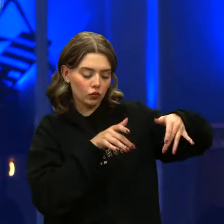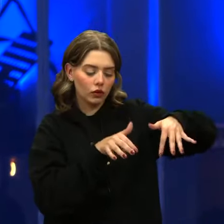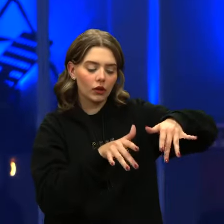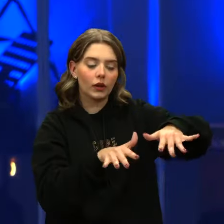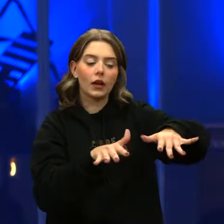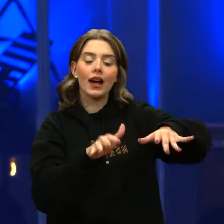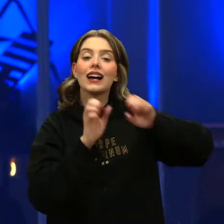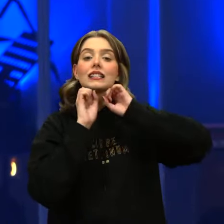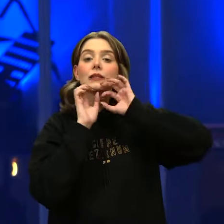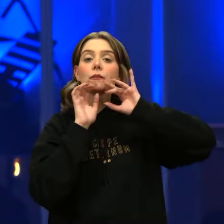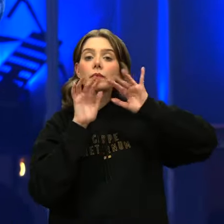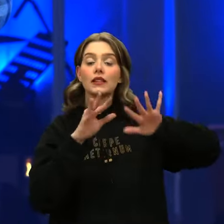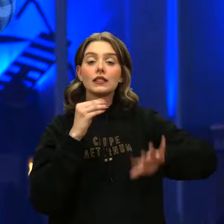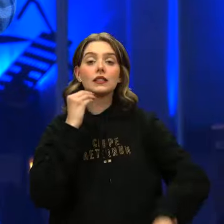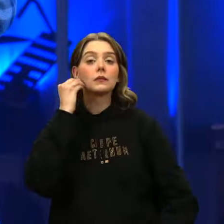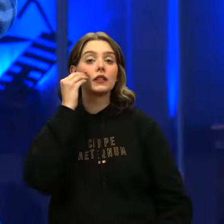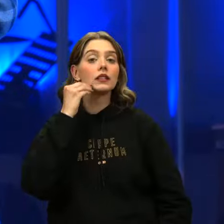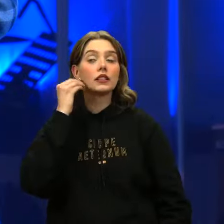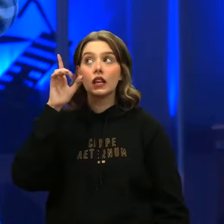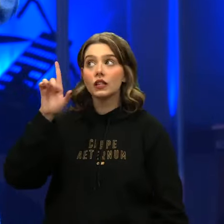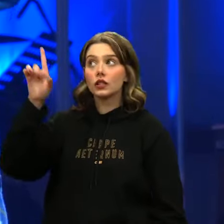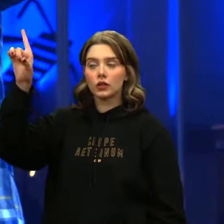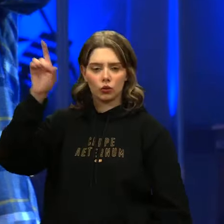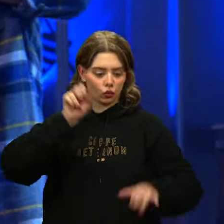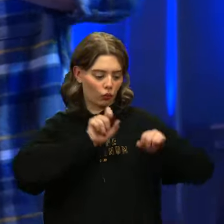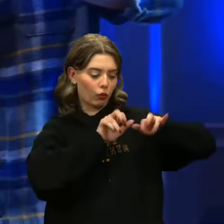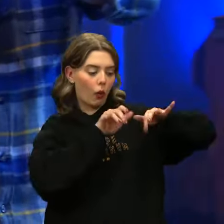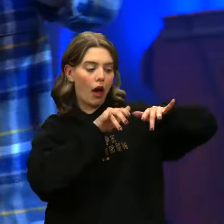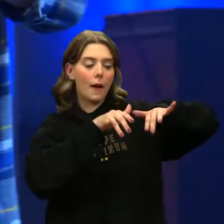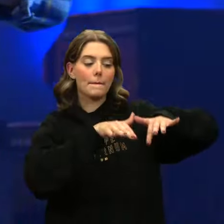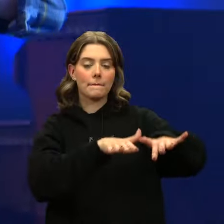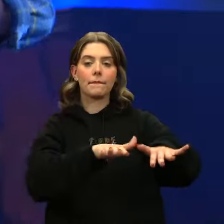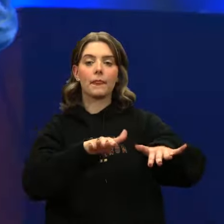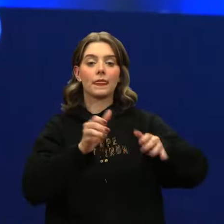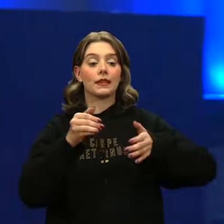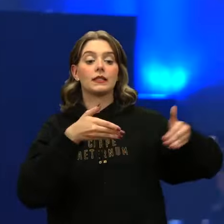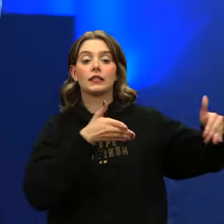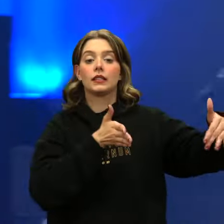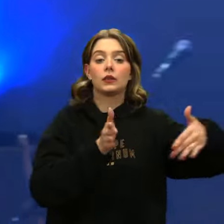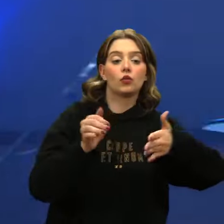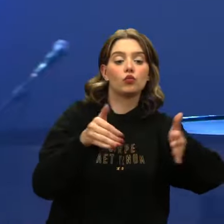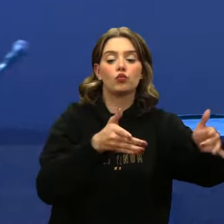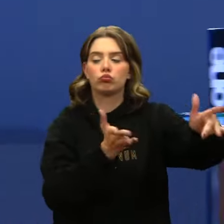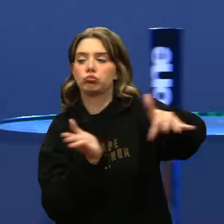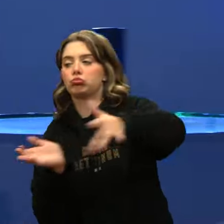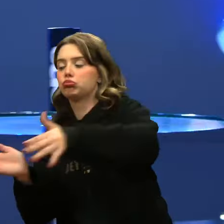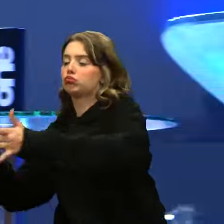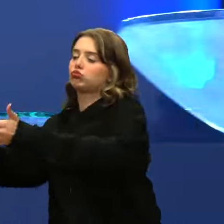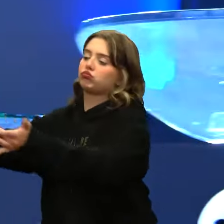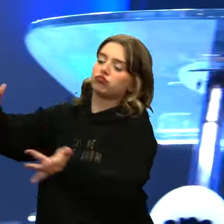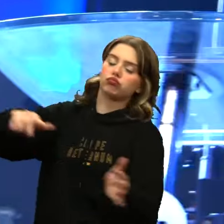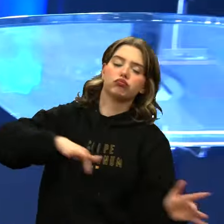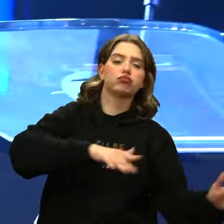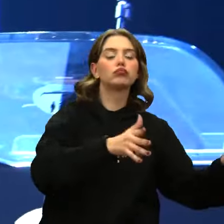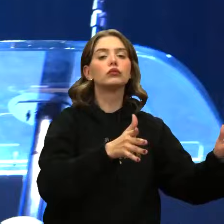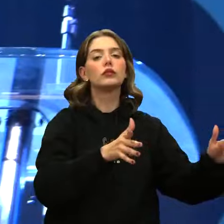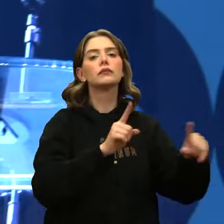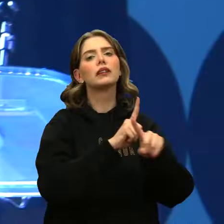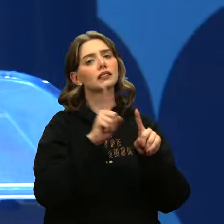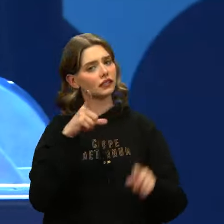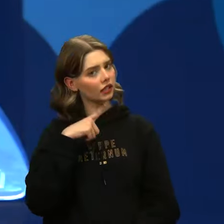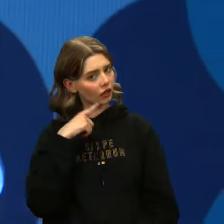as bênçãos e as oportunidades de Deus. Esse rio é um rio que corre. Mas só que tem uma